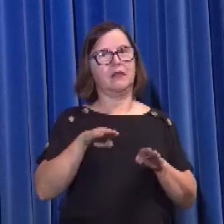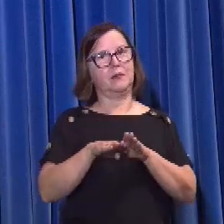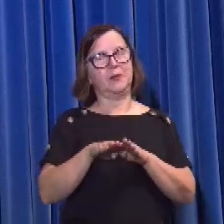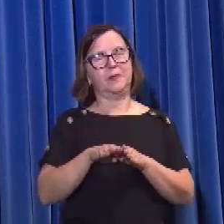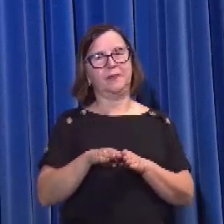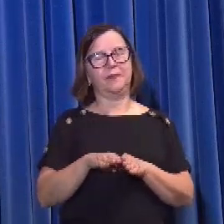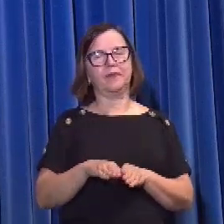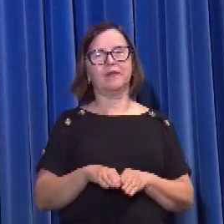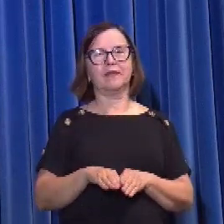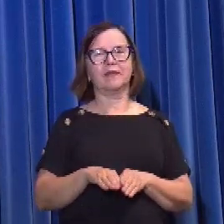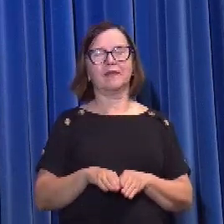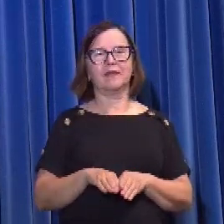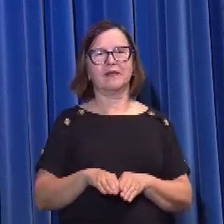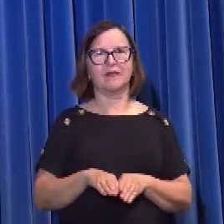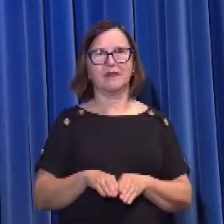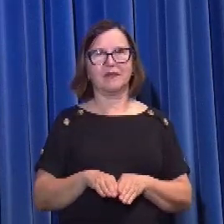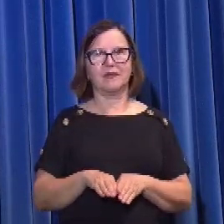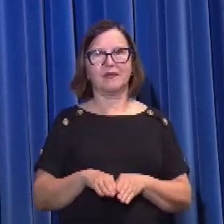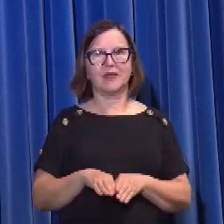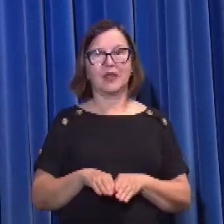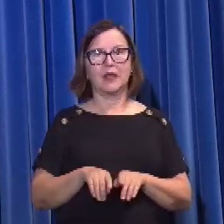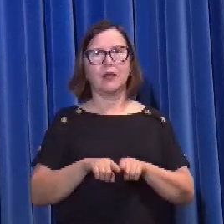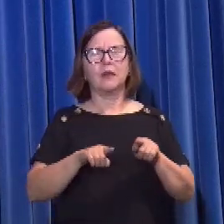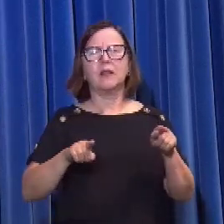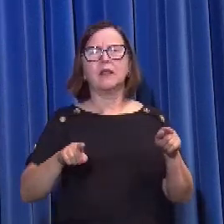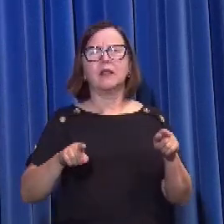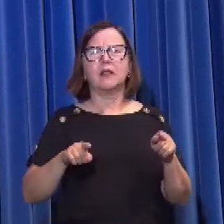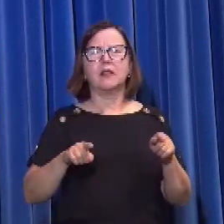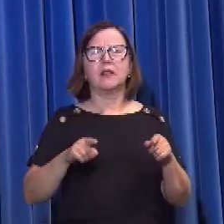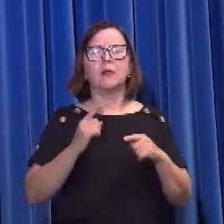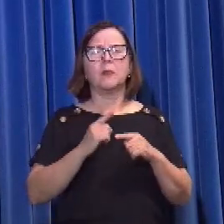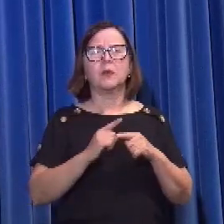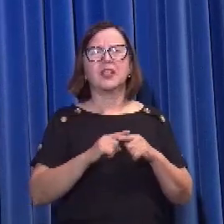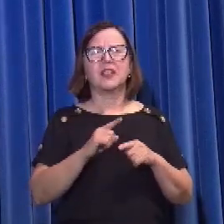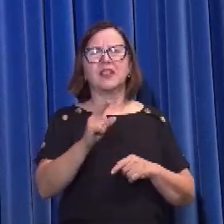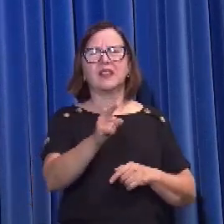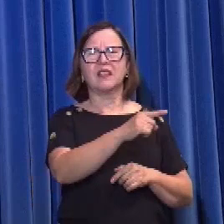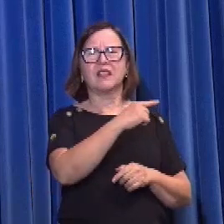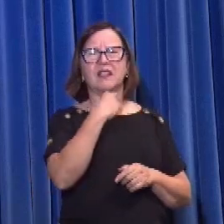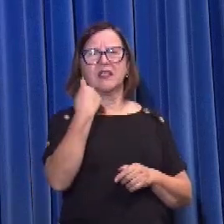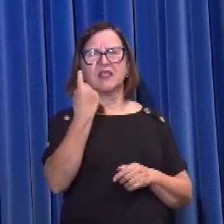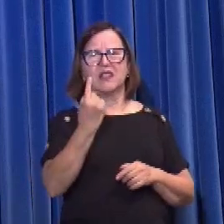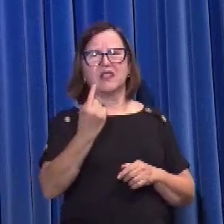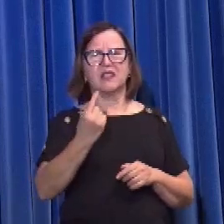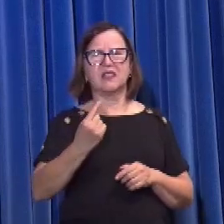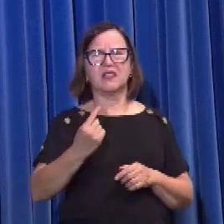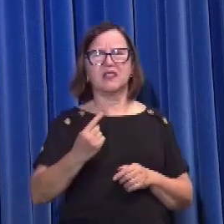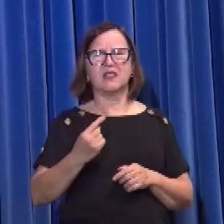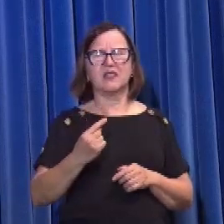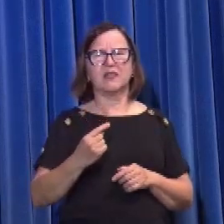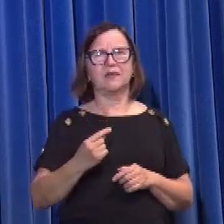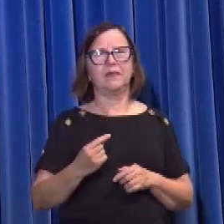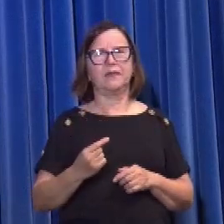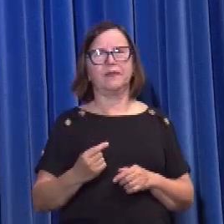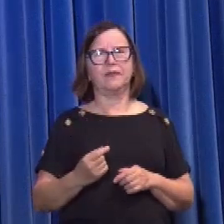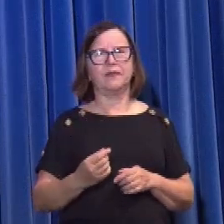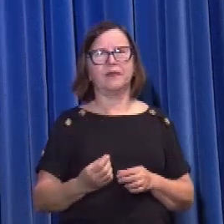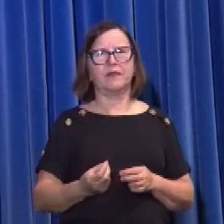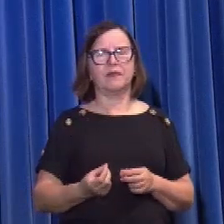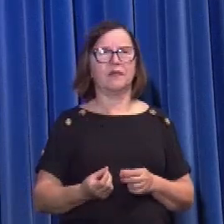Agora, por que nós ficamos deprimidos? Por que nós nos entregamos muitas vezes? Porque nós